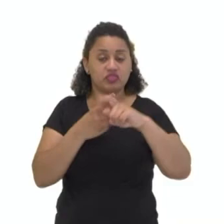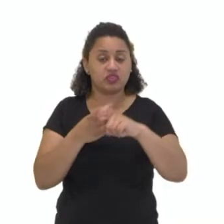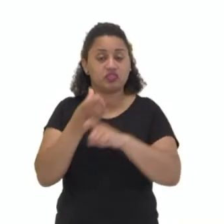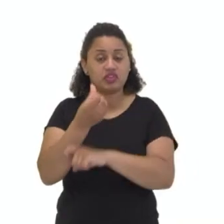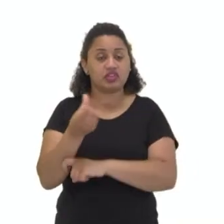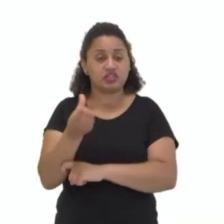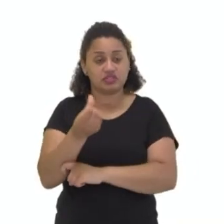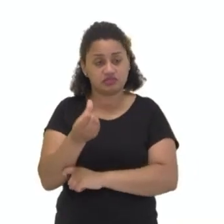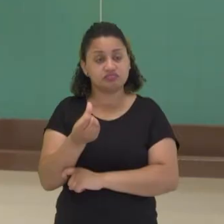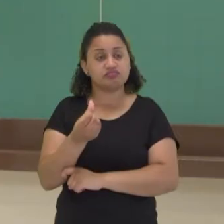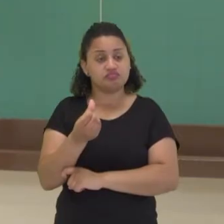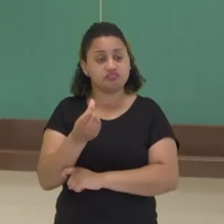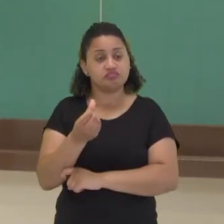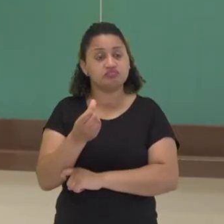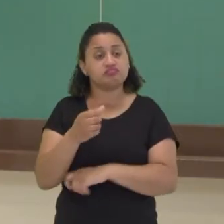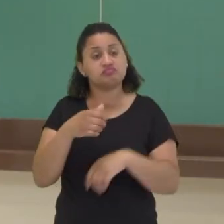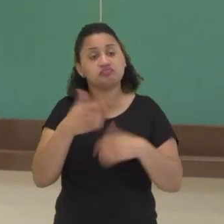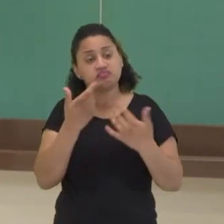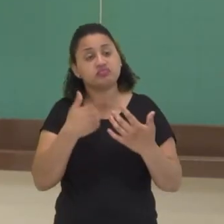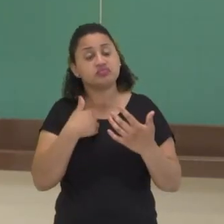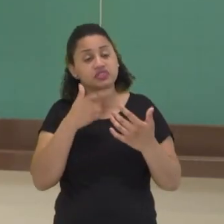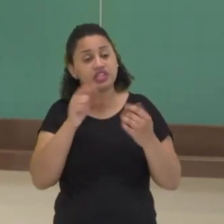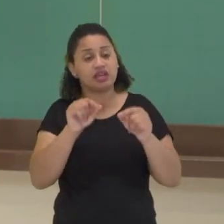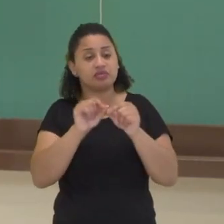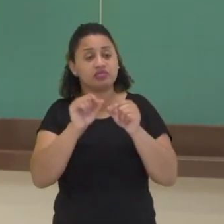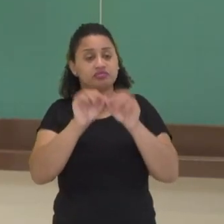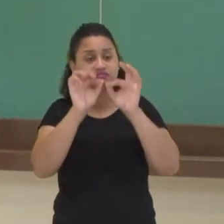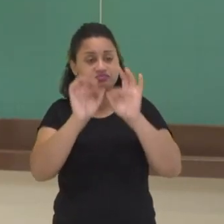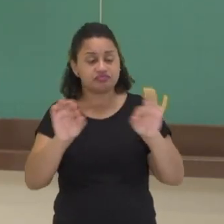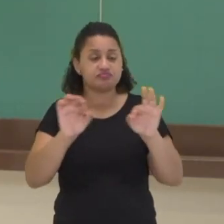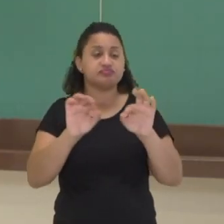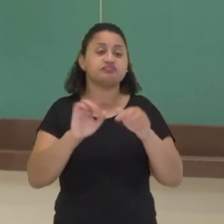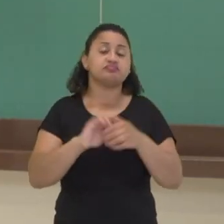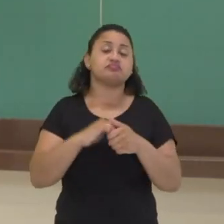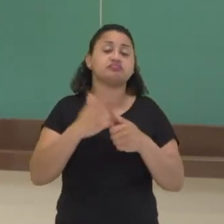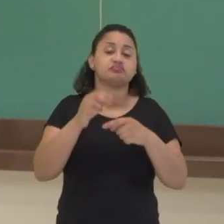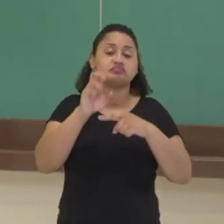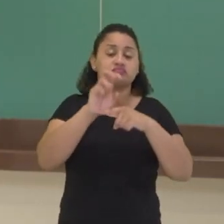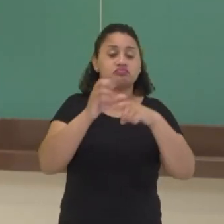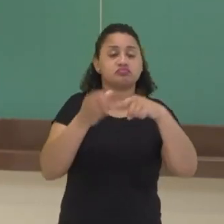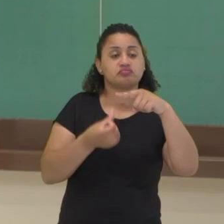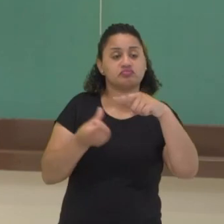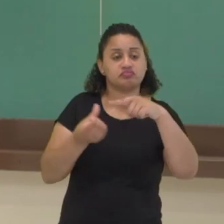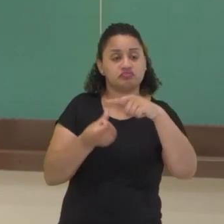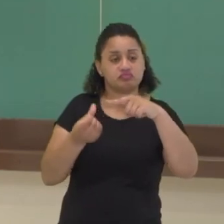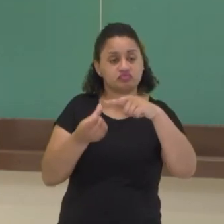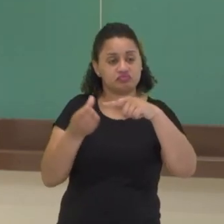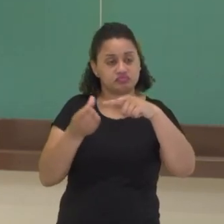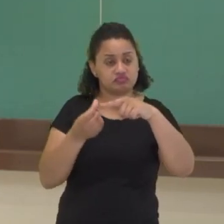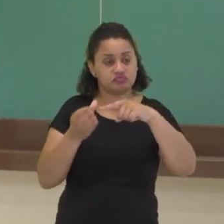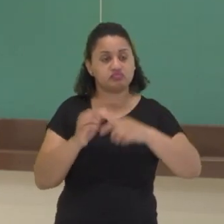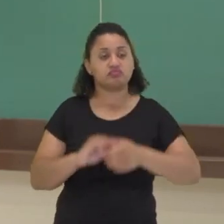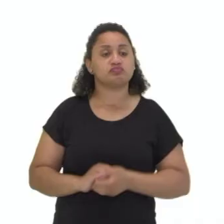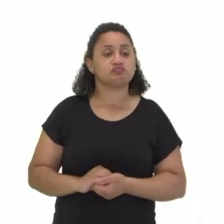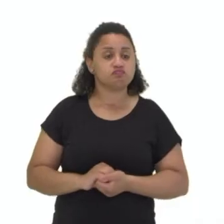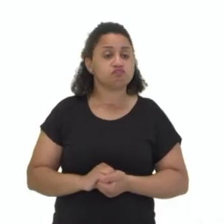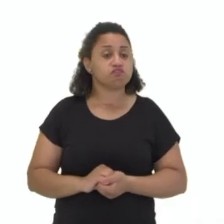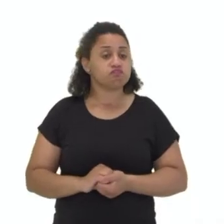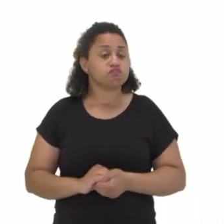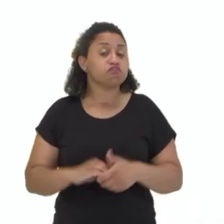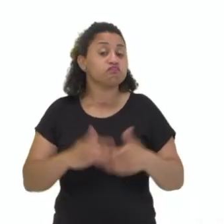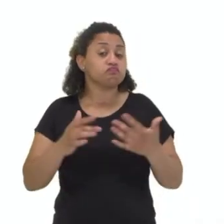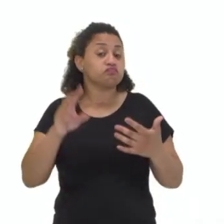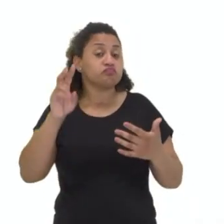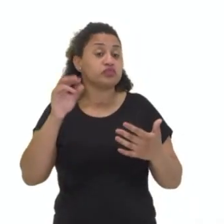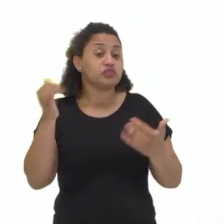360. Aqui também eu posso simplificar, né? Então eu simplifiquei, me deu 5/6.